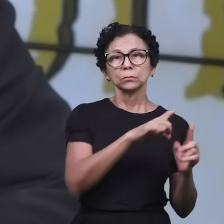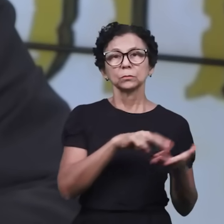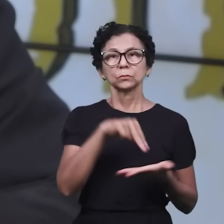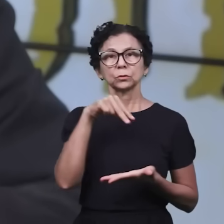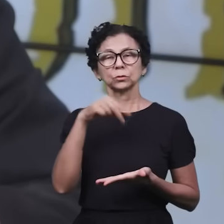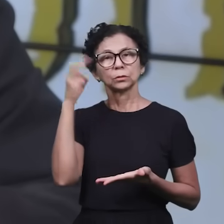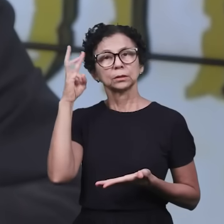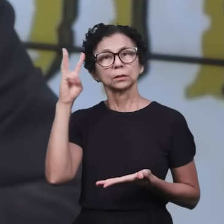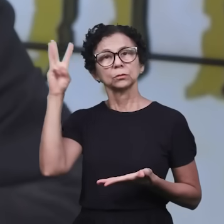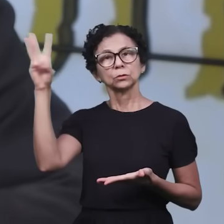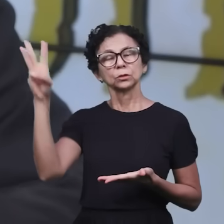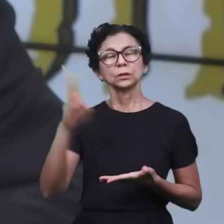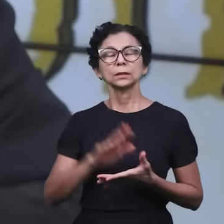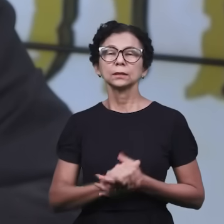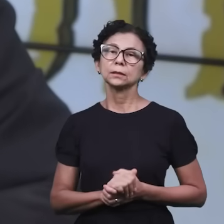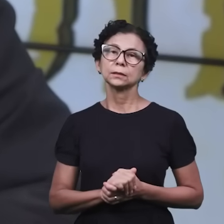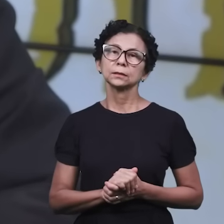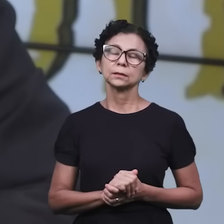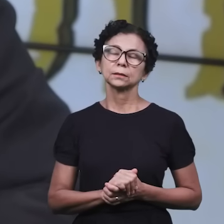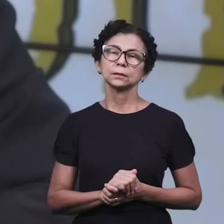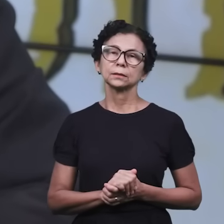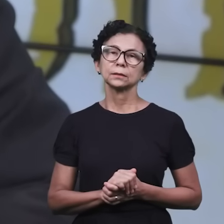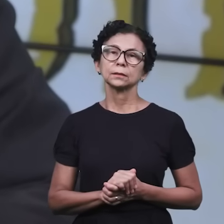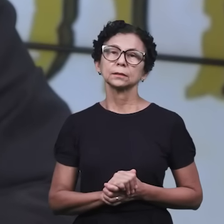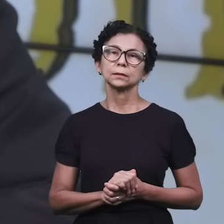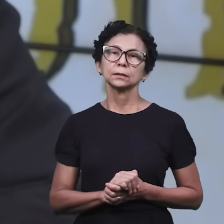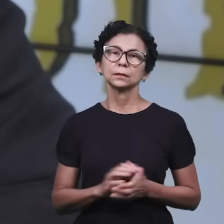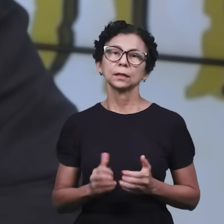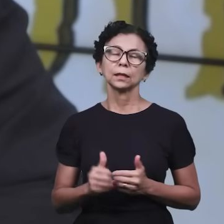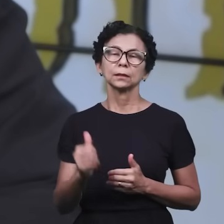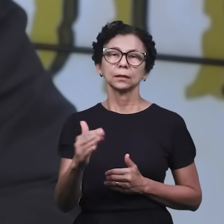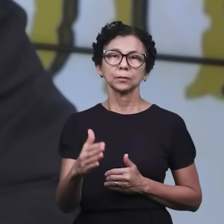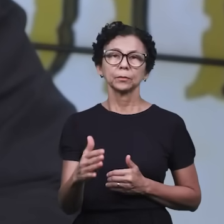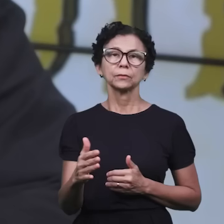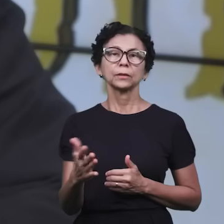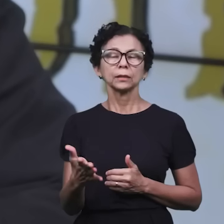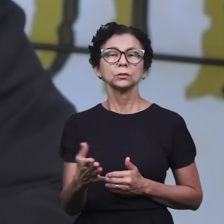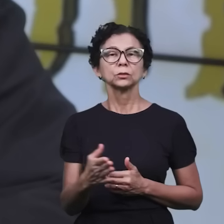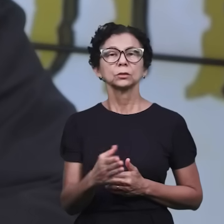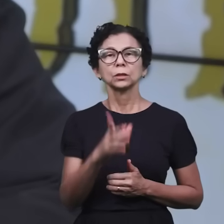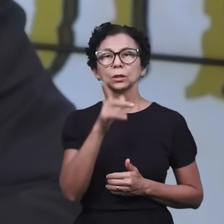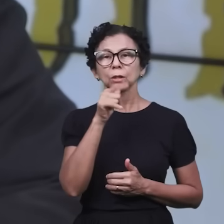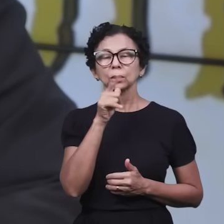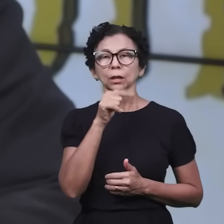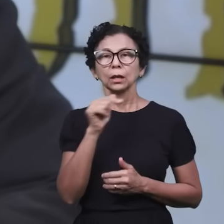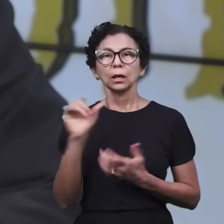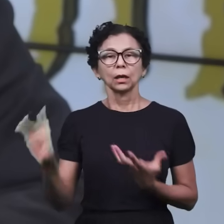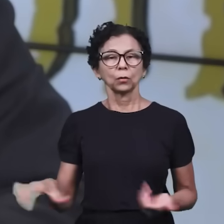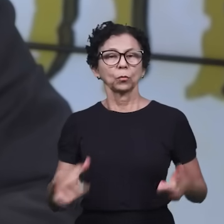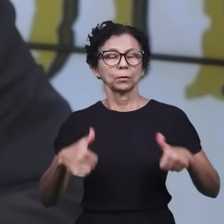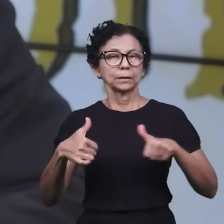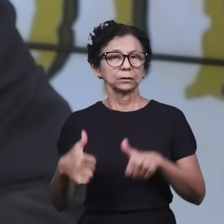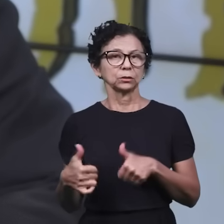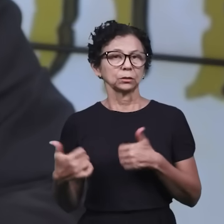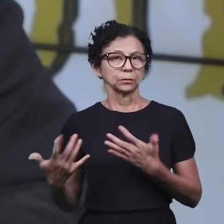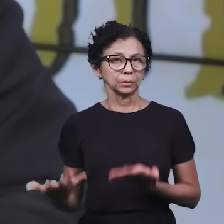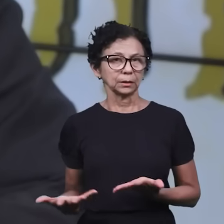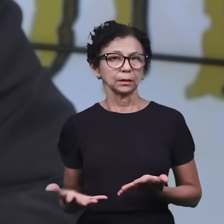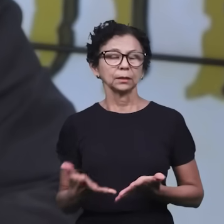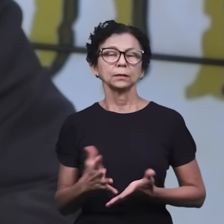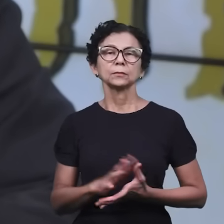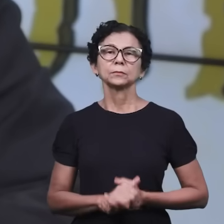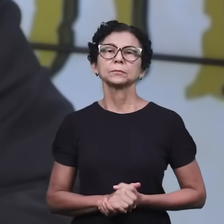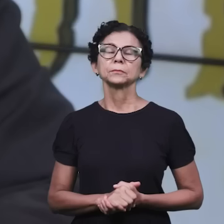Salvador. Ele faz uma declaração. Agora é importante dizer que, diferente do batismo com o Espírito Santo, o batismo nas águas, quem batiza é